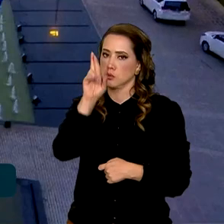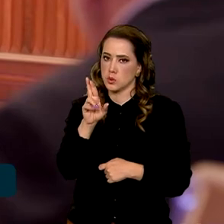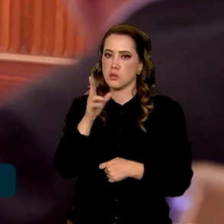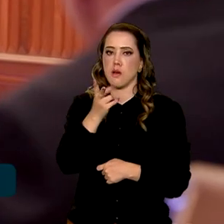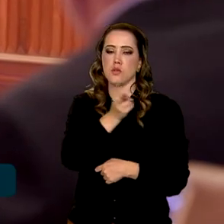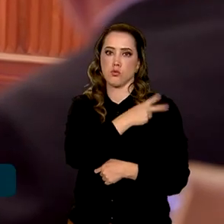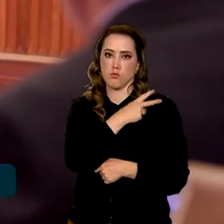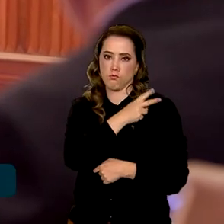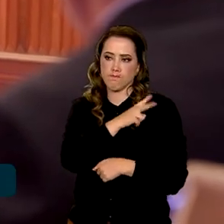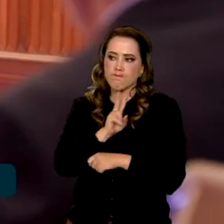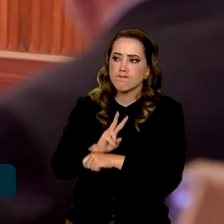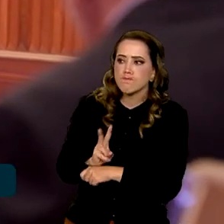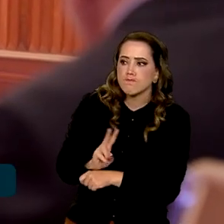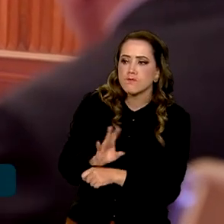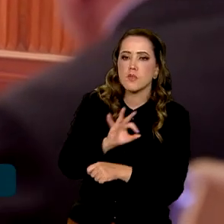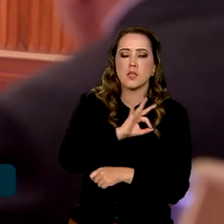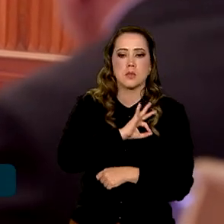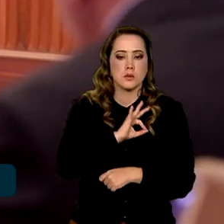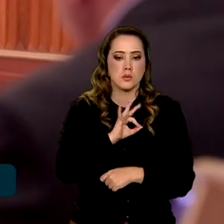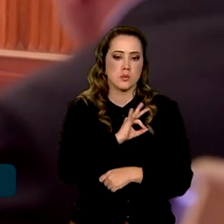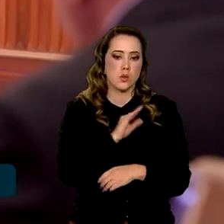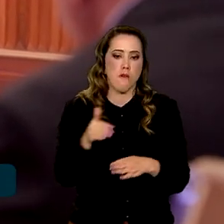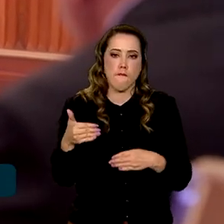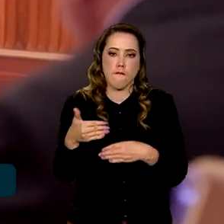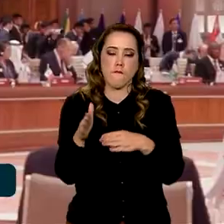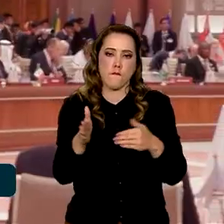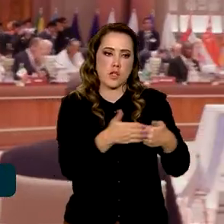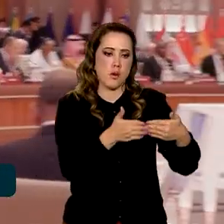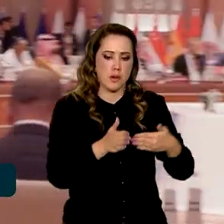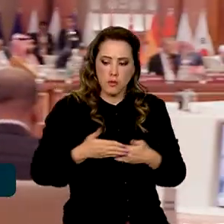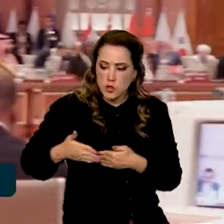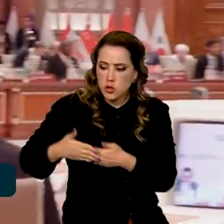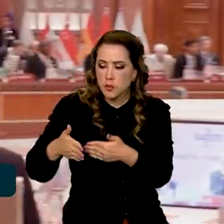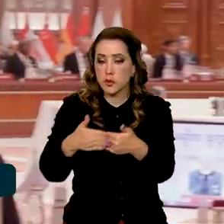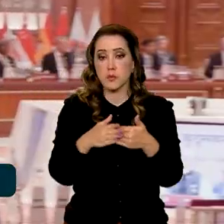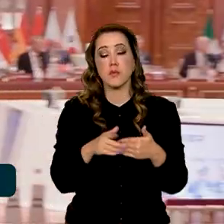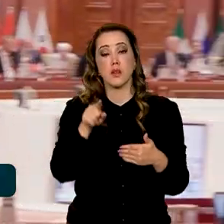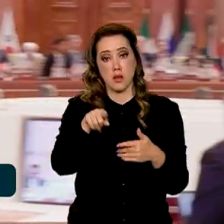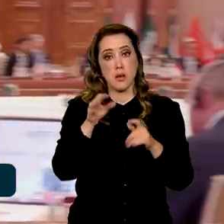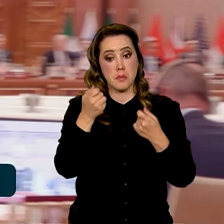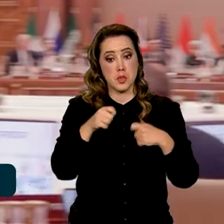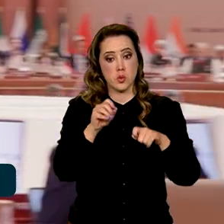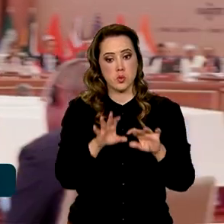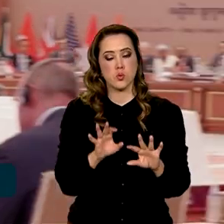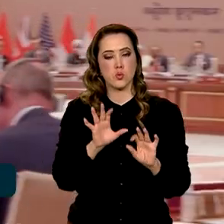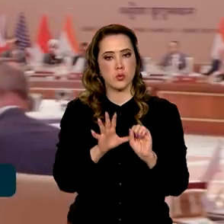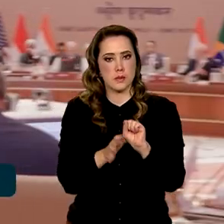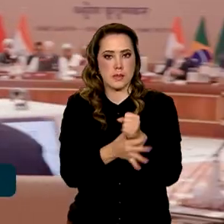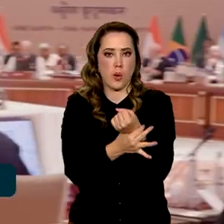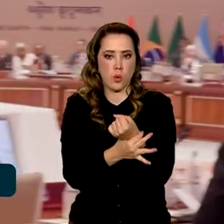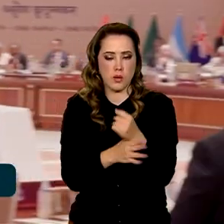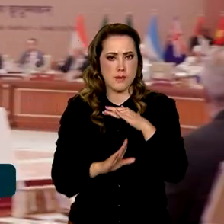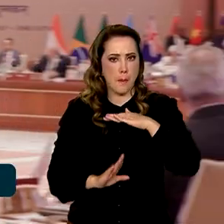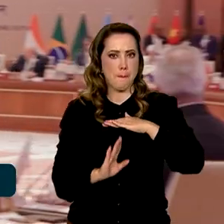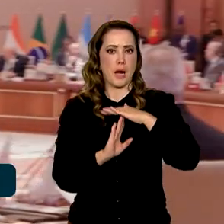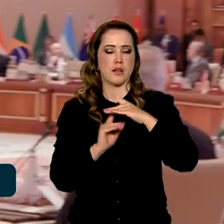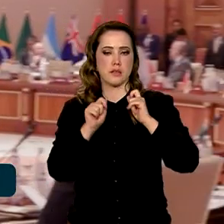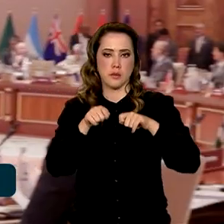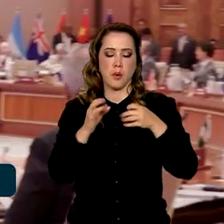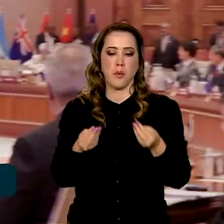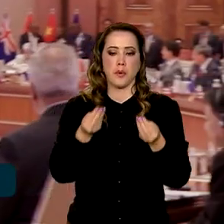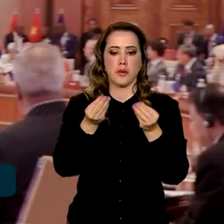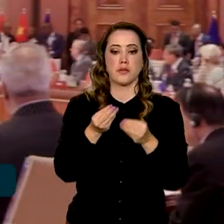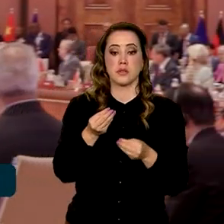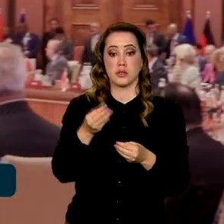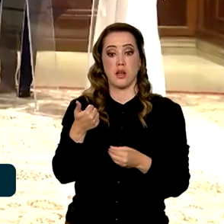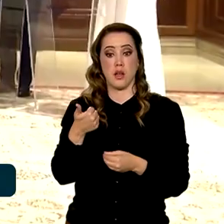bloqueios. O forte esquema de segurança foi montado para garantir a realização da 18ª cúpula do G20 na